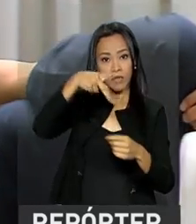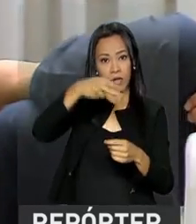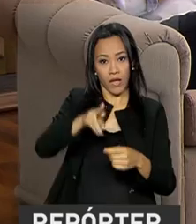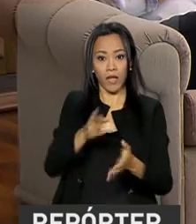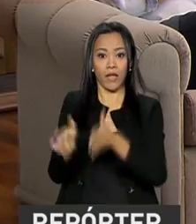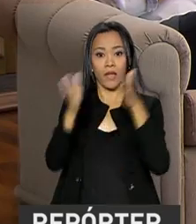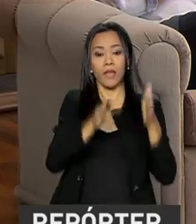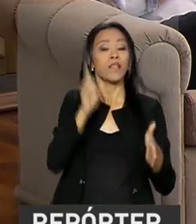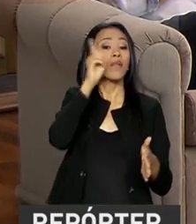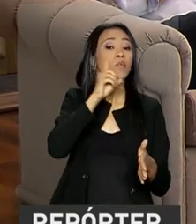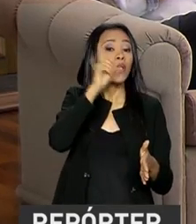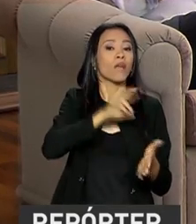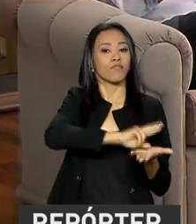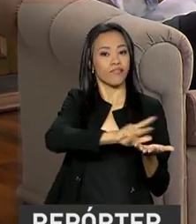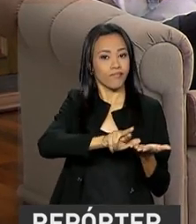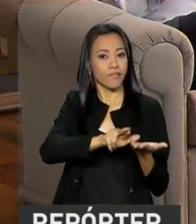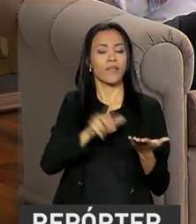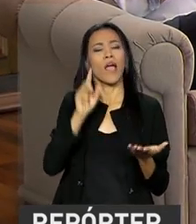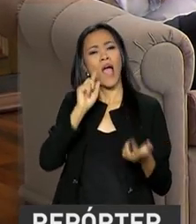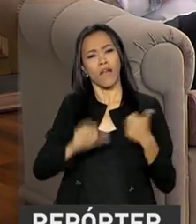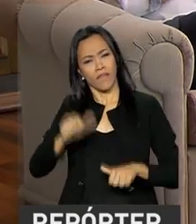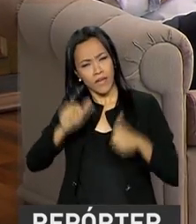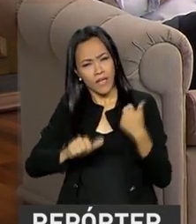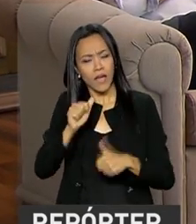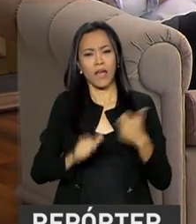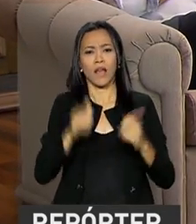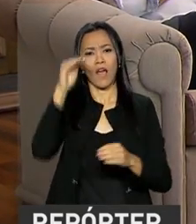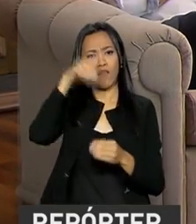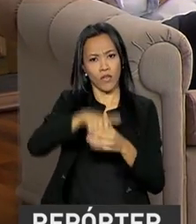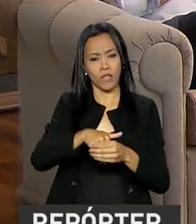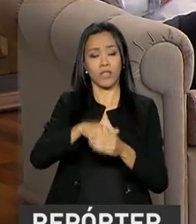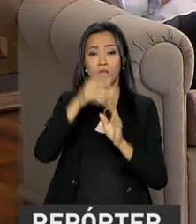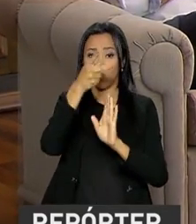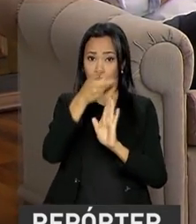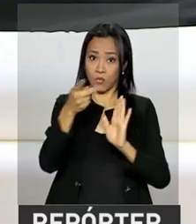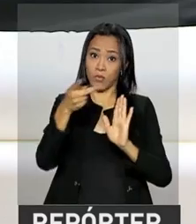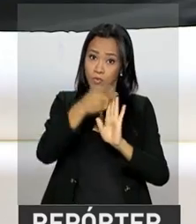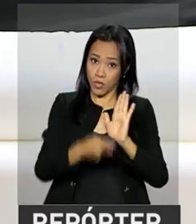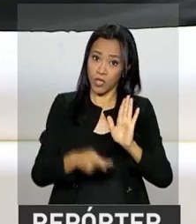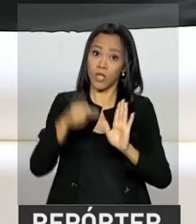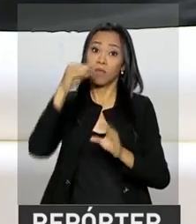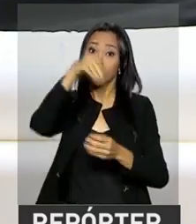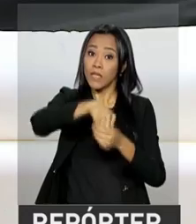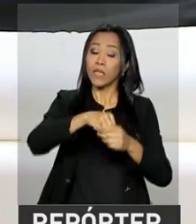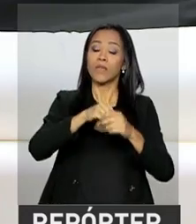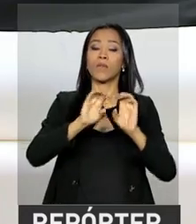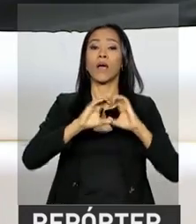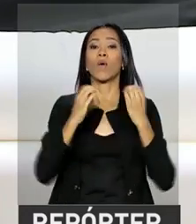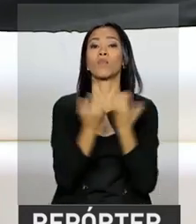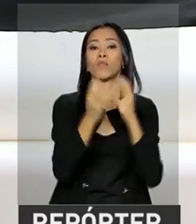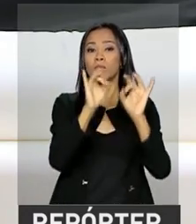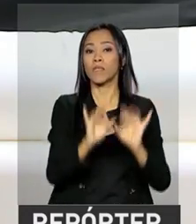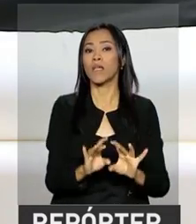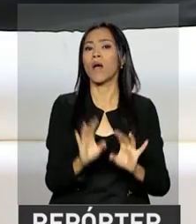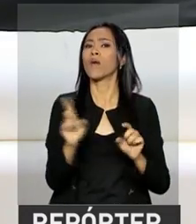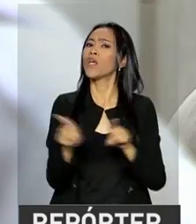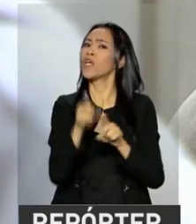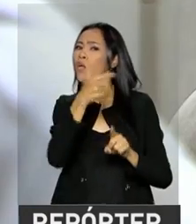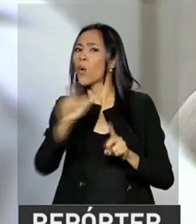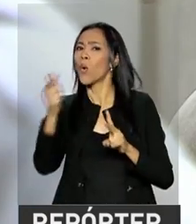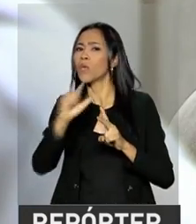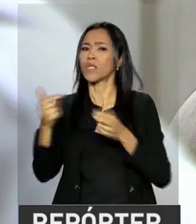deputados eles avaliaram a votação do projeto na comissão especial da câmara e os destaques que Ainda faltam ser